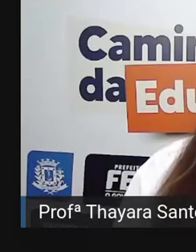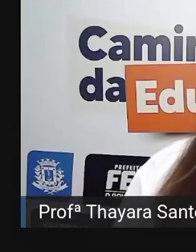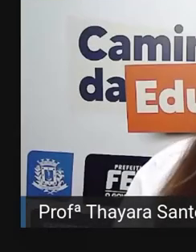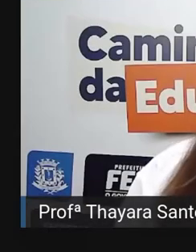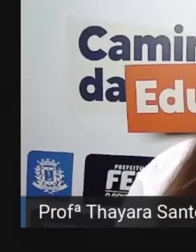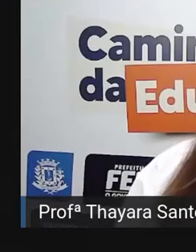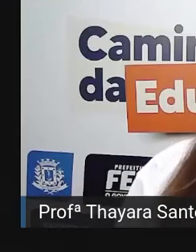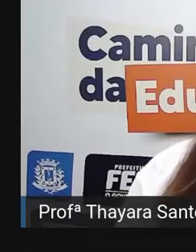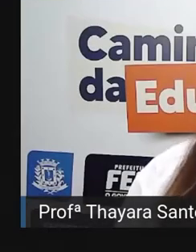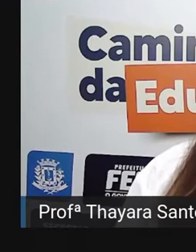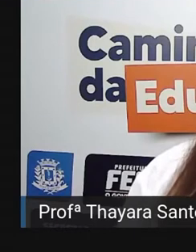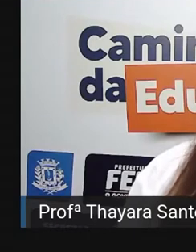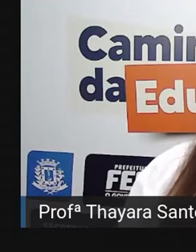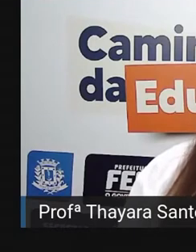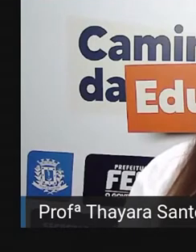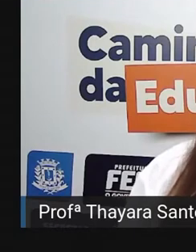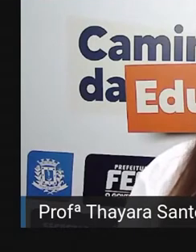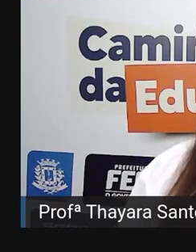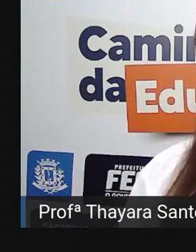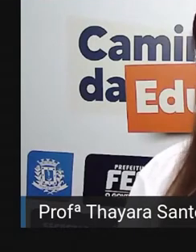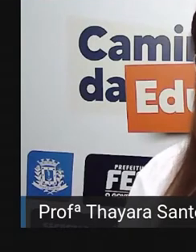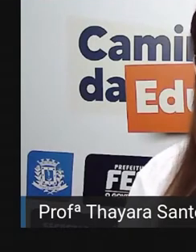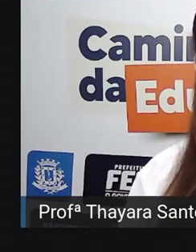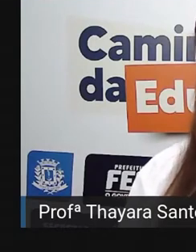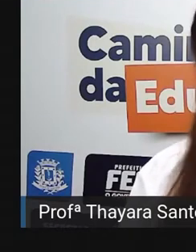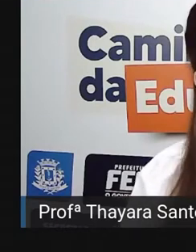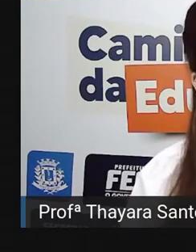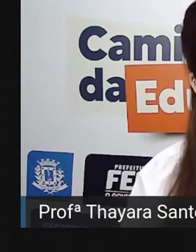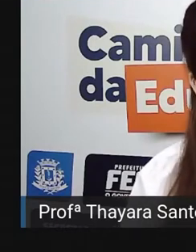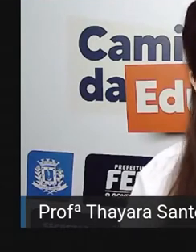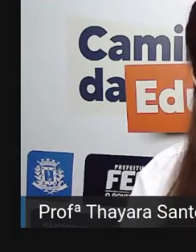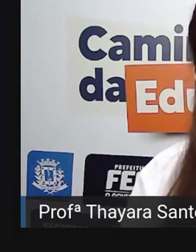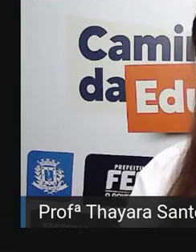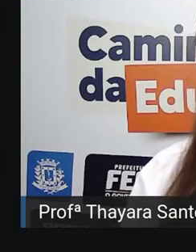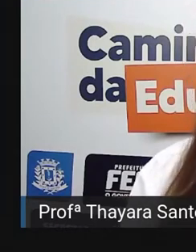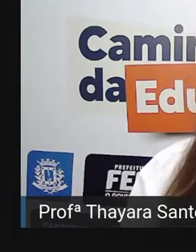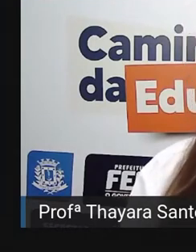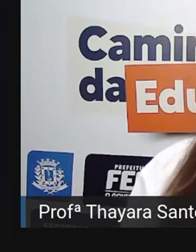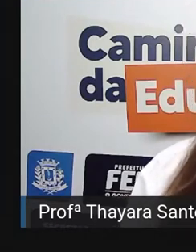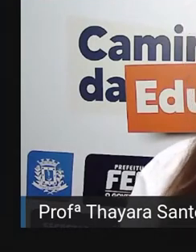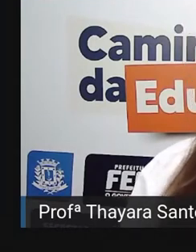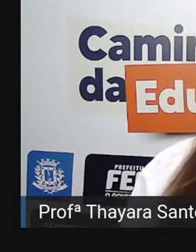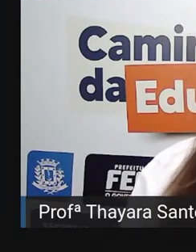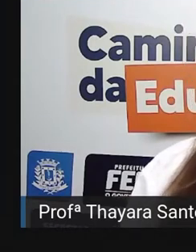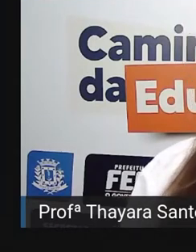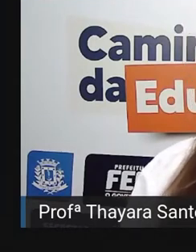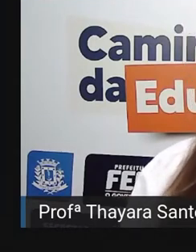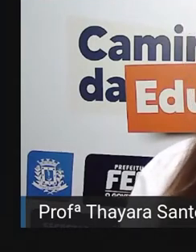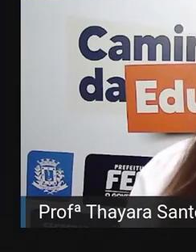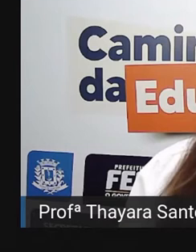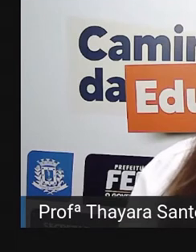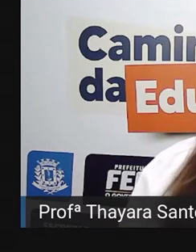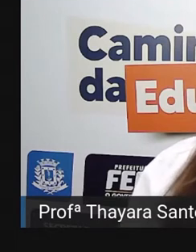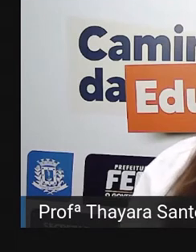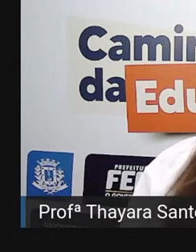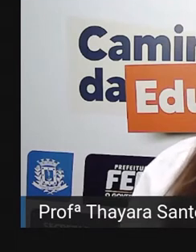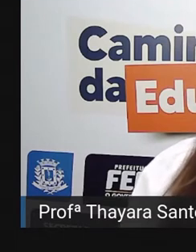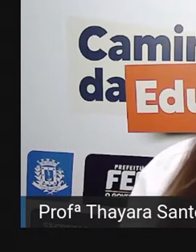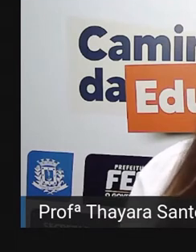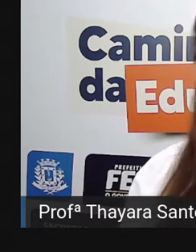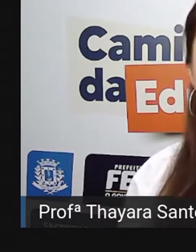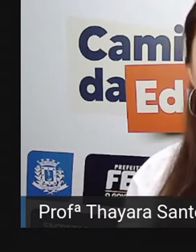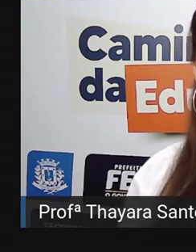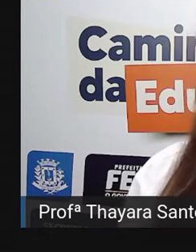o Olá pessoal tudo bem com vocês eu sou a professora tá Era Santo de ciências só uma mulher de pele clara tem o cabelo castanho